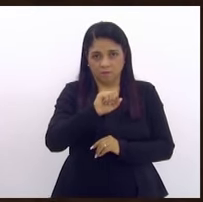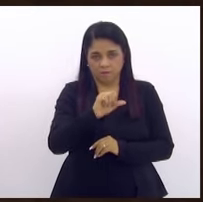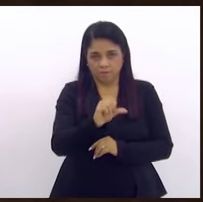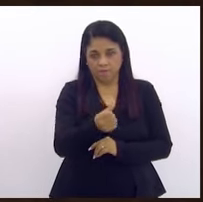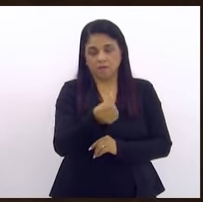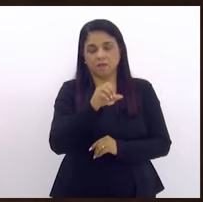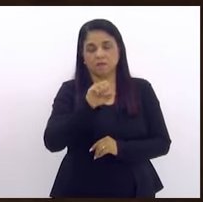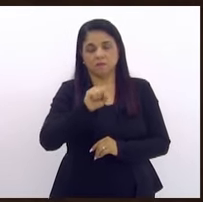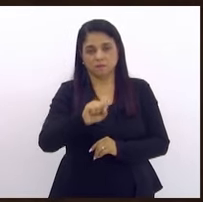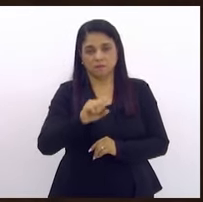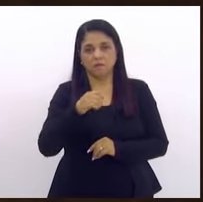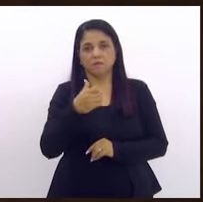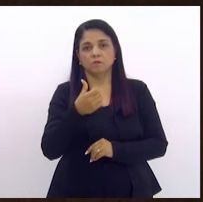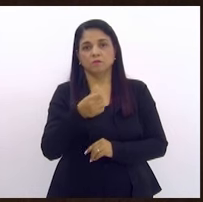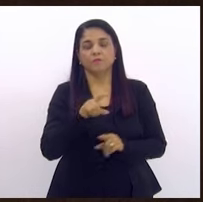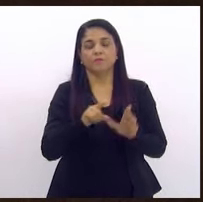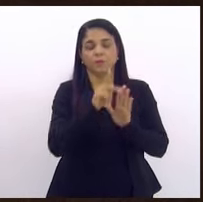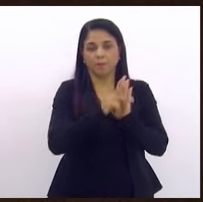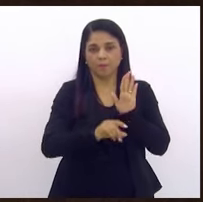2022, o PL